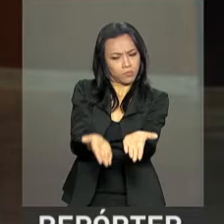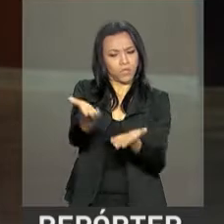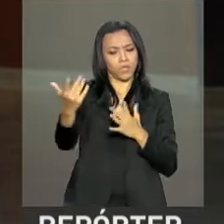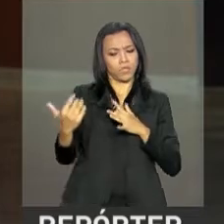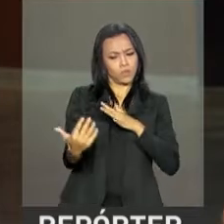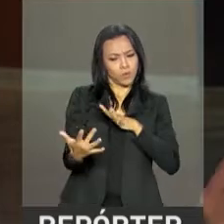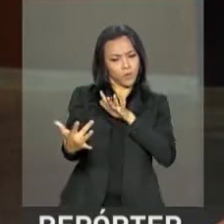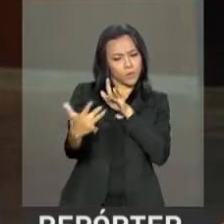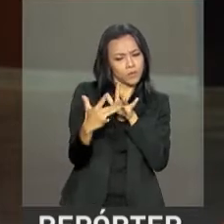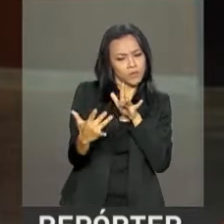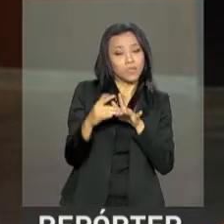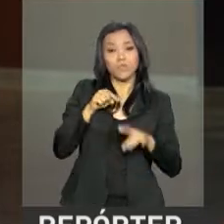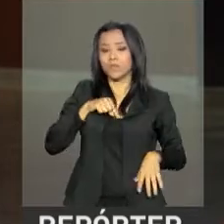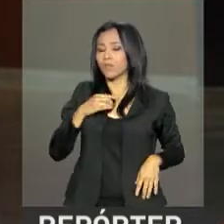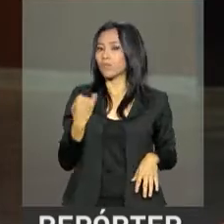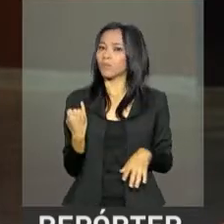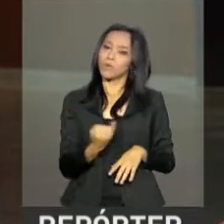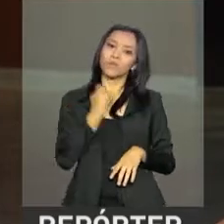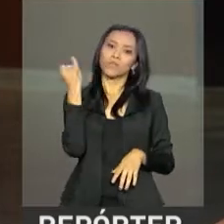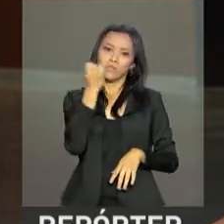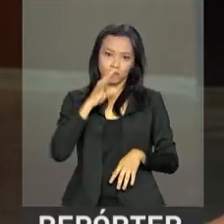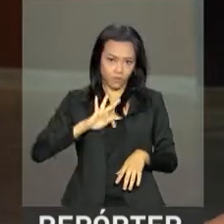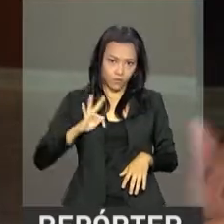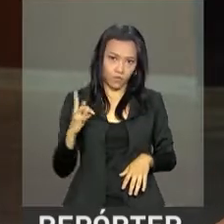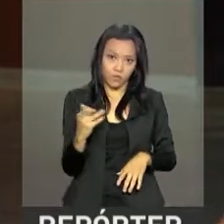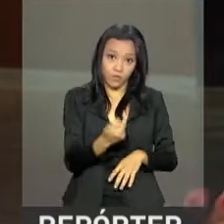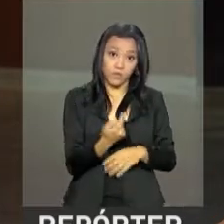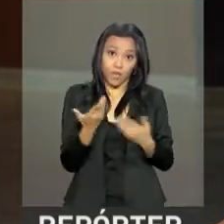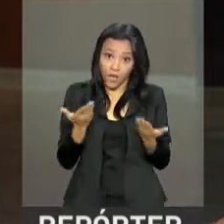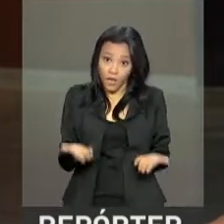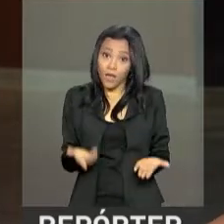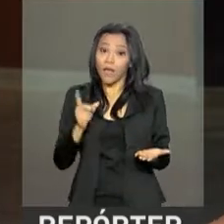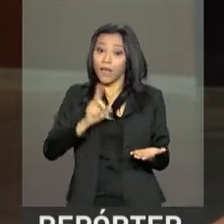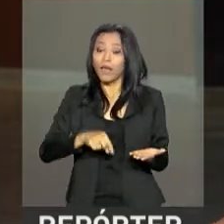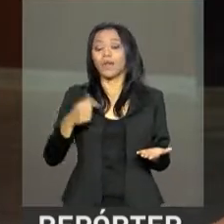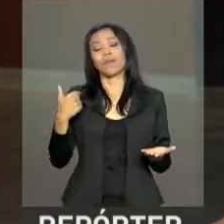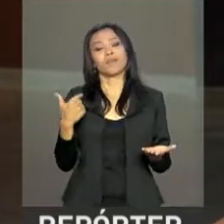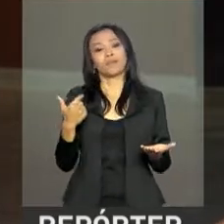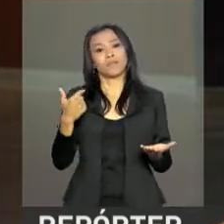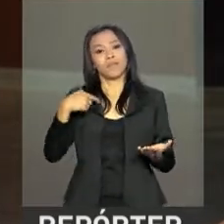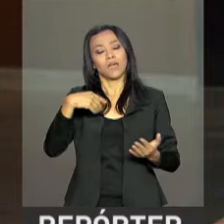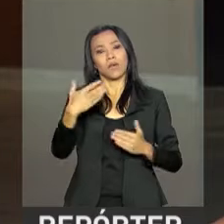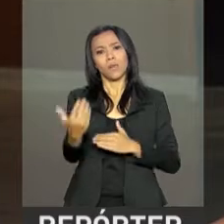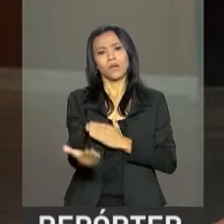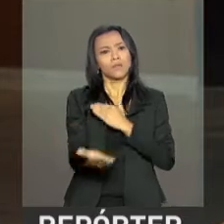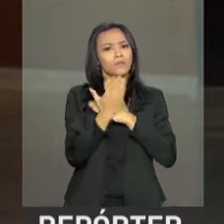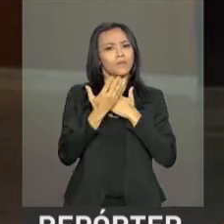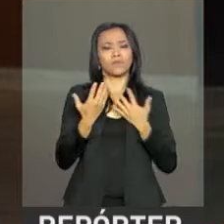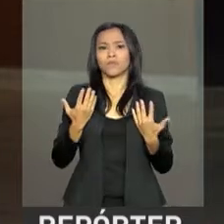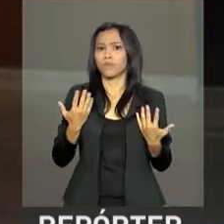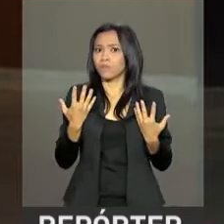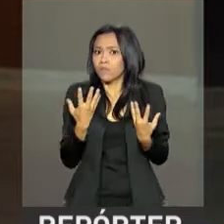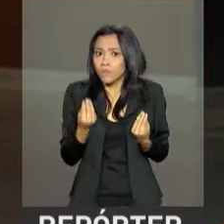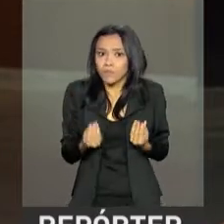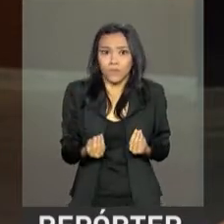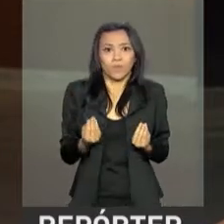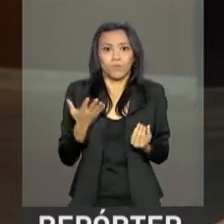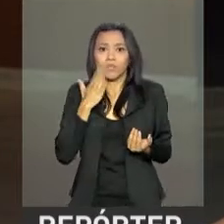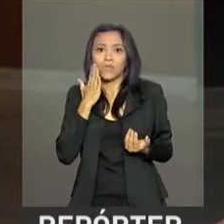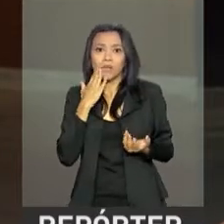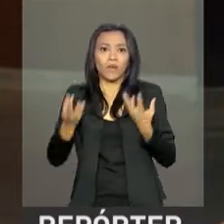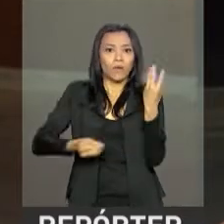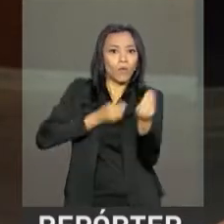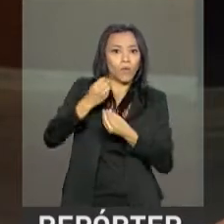sua especificidade e isso é muito importante para todos nós é um ganho muito grande pra que a gente possa através da transversalidade